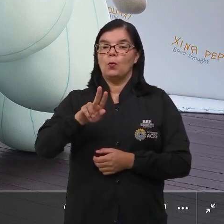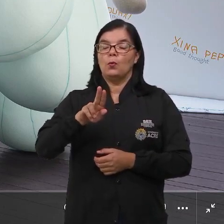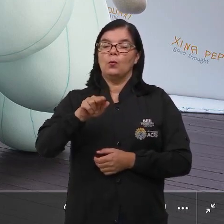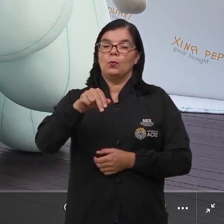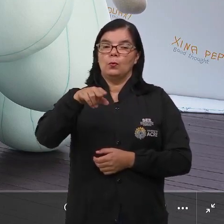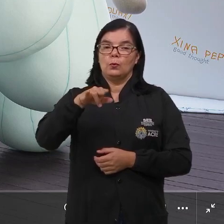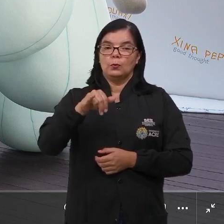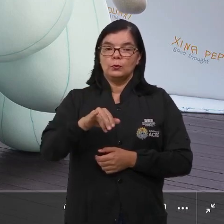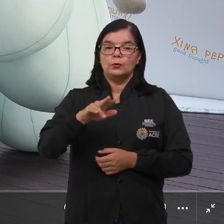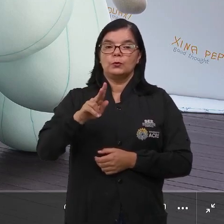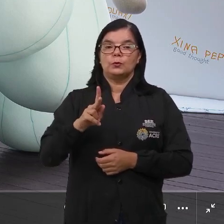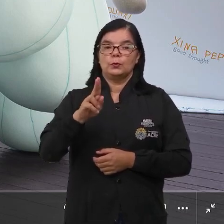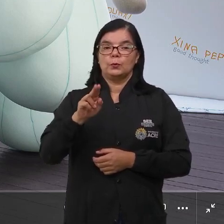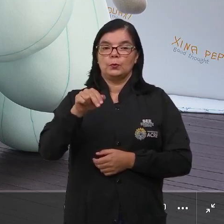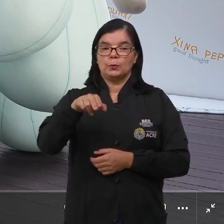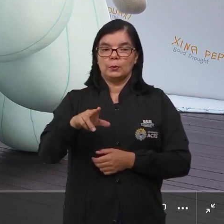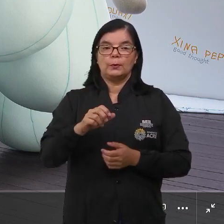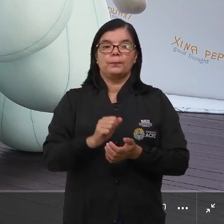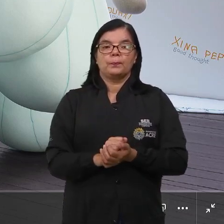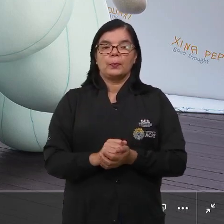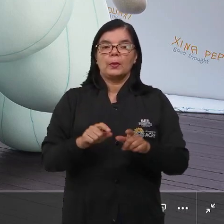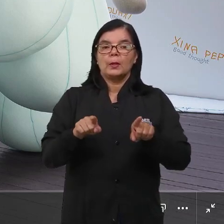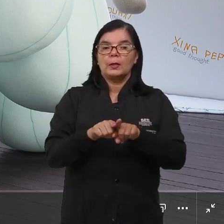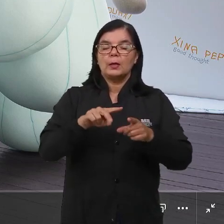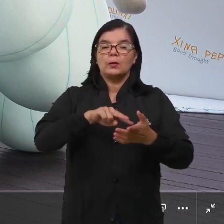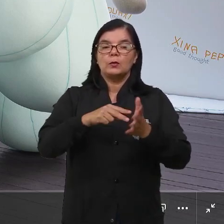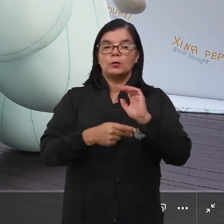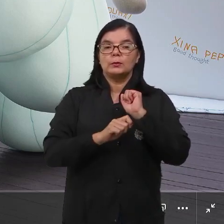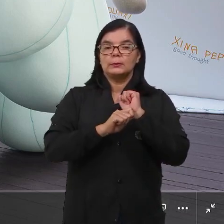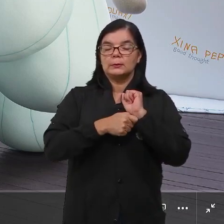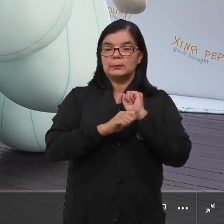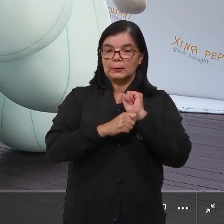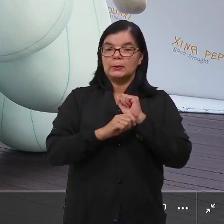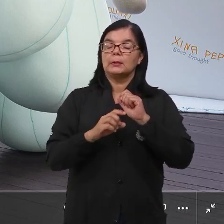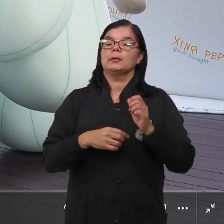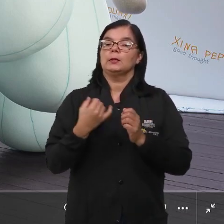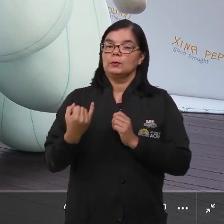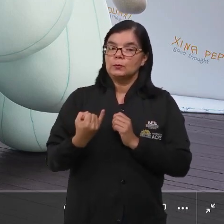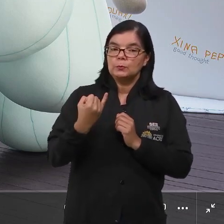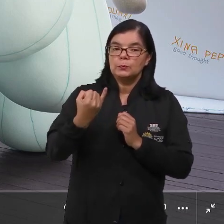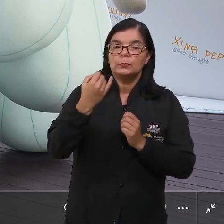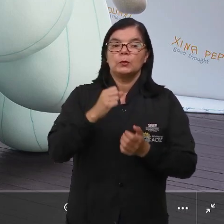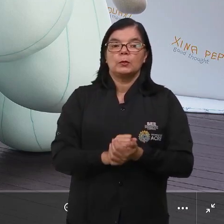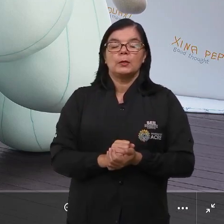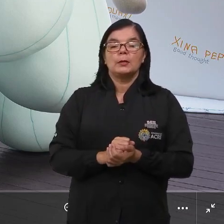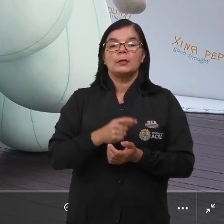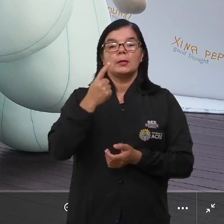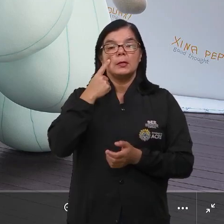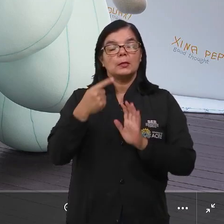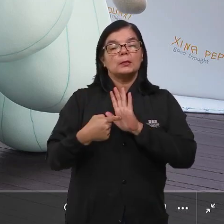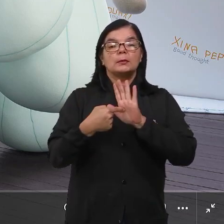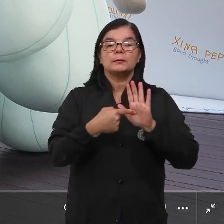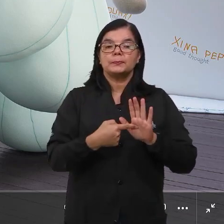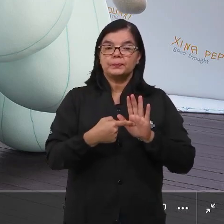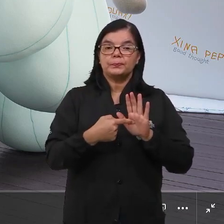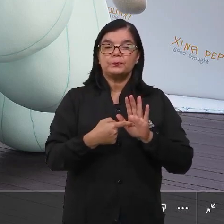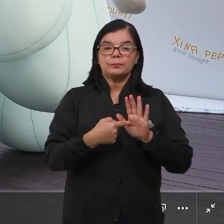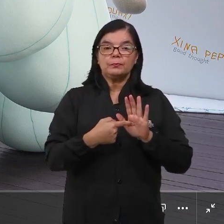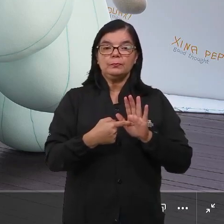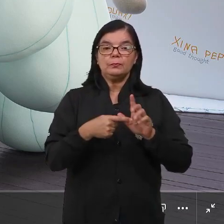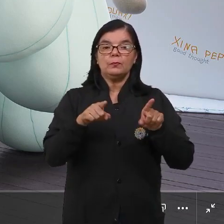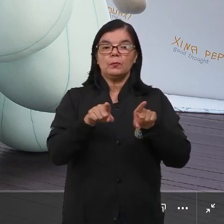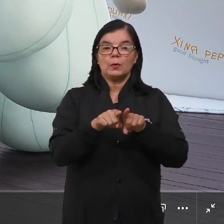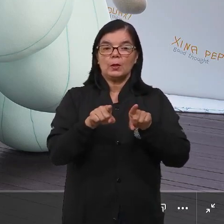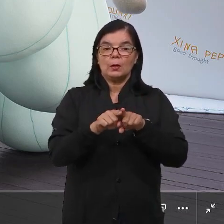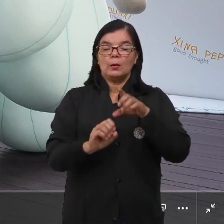né? Aru Kushipa, Segredo Sagrado é o nome dessa obra, e foi essa exposição Rune